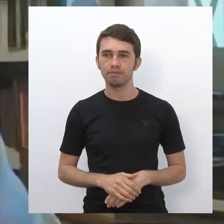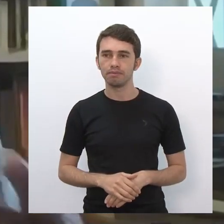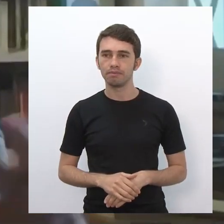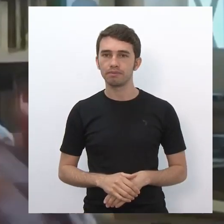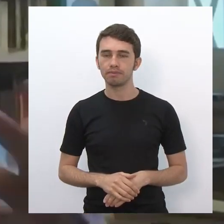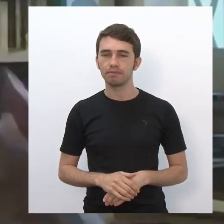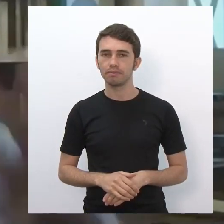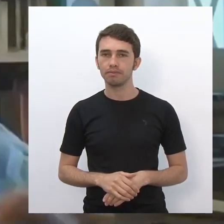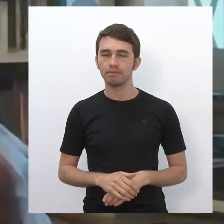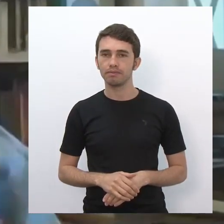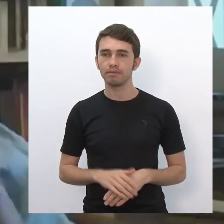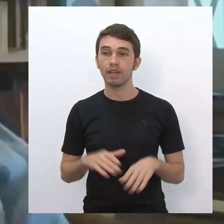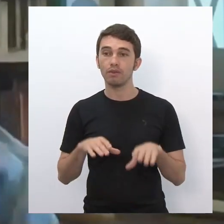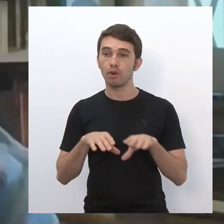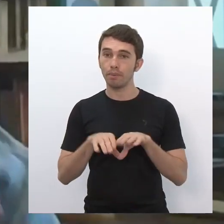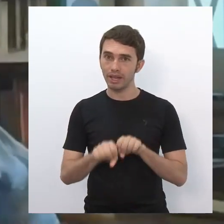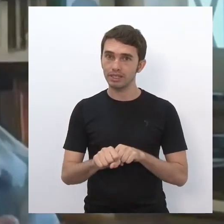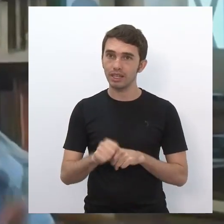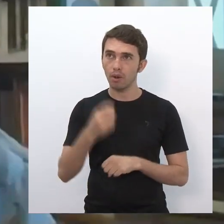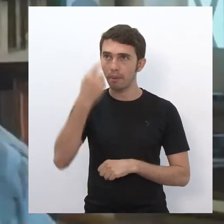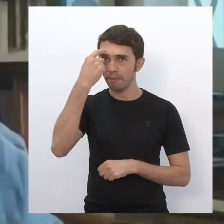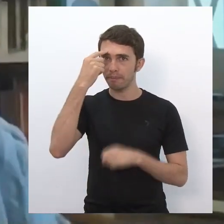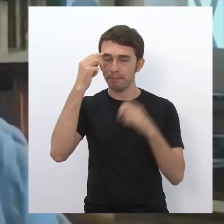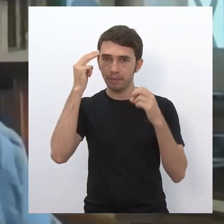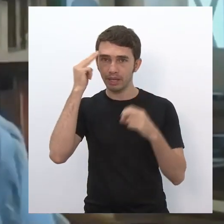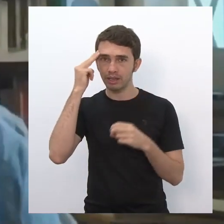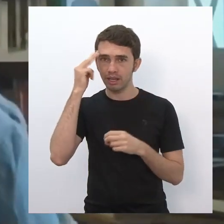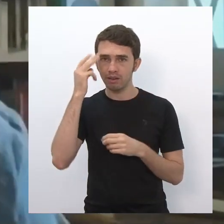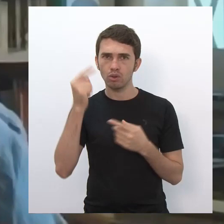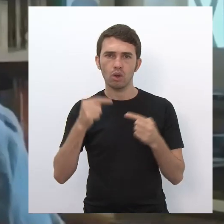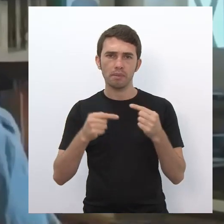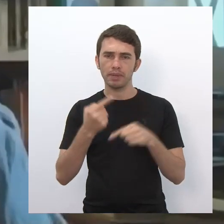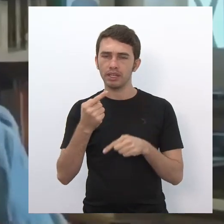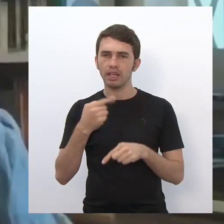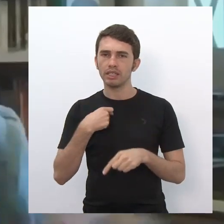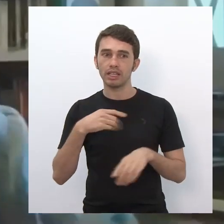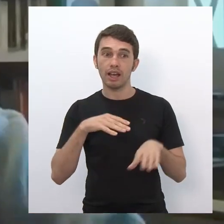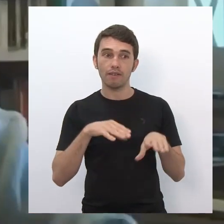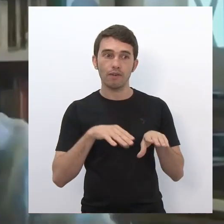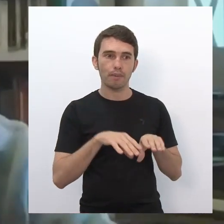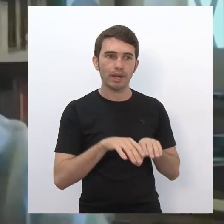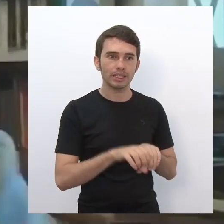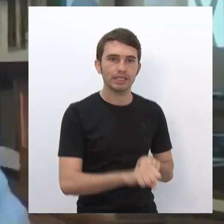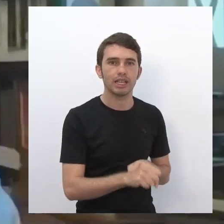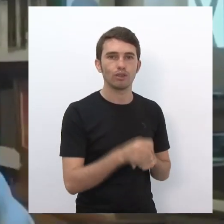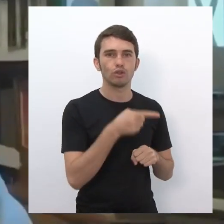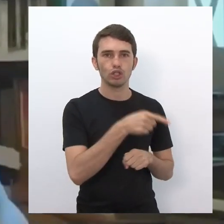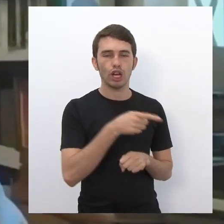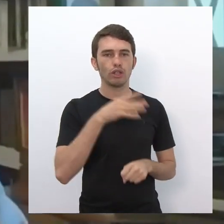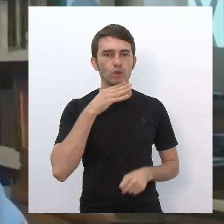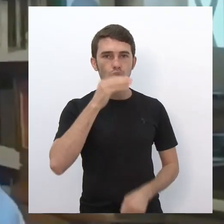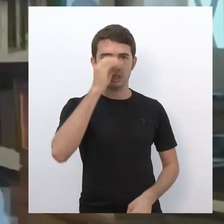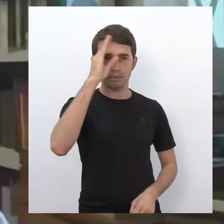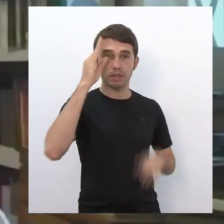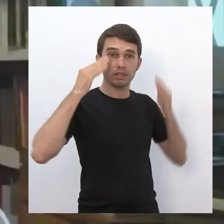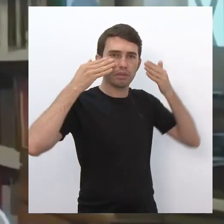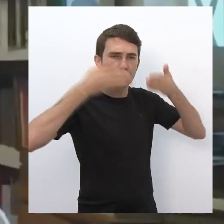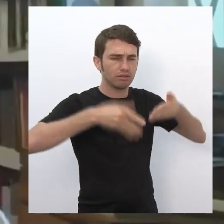Para a formação, que eu digo, é a formação mental, não é propriamente a aquisição específica de conhecimentos,